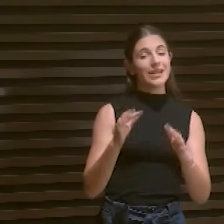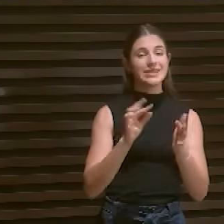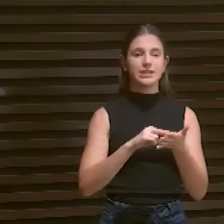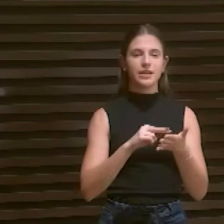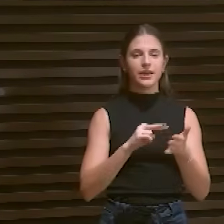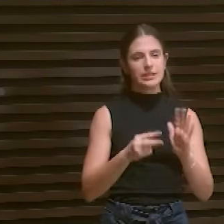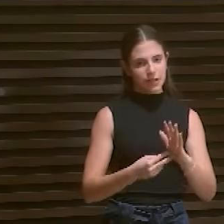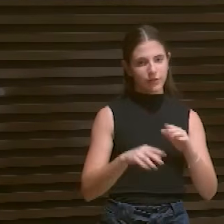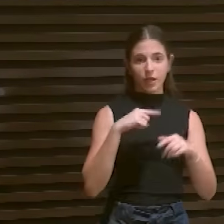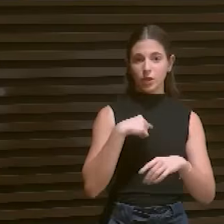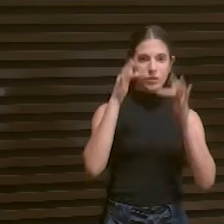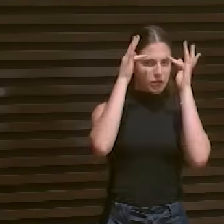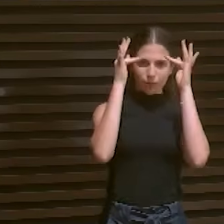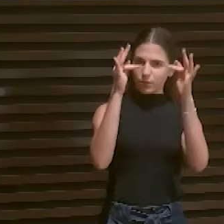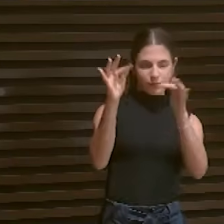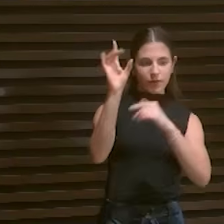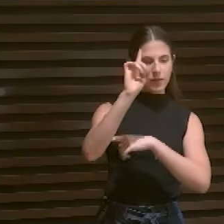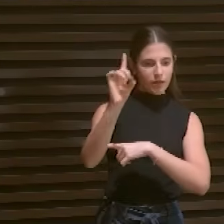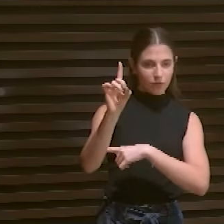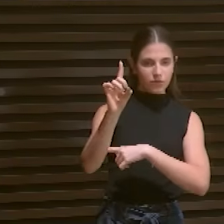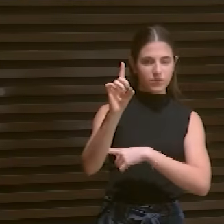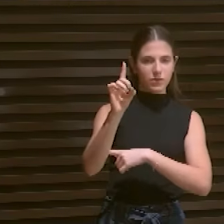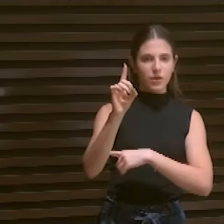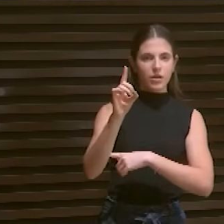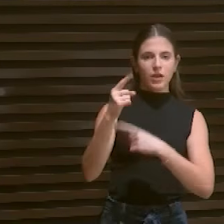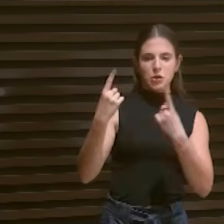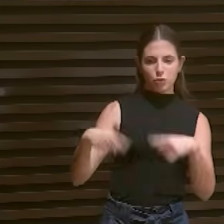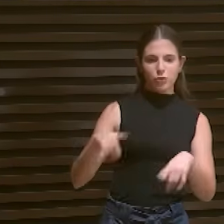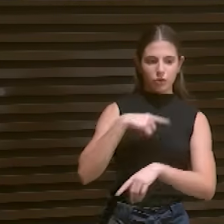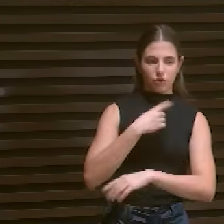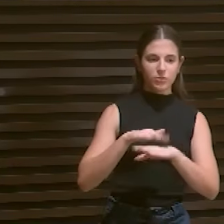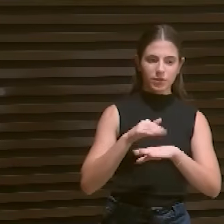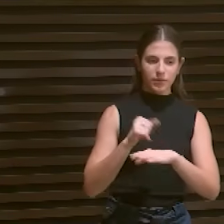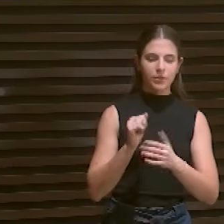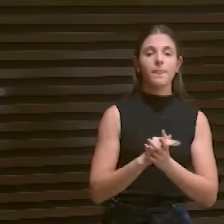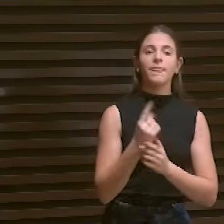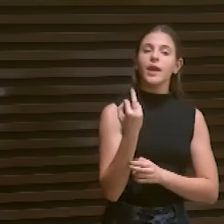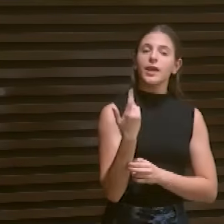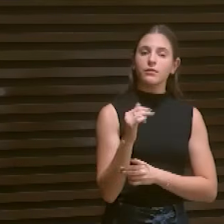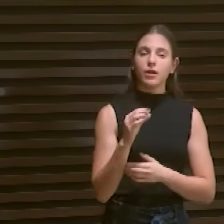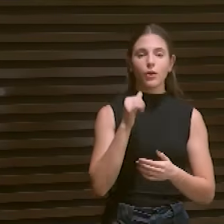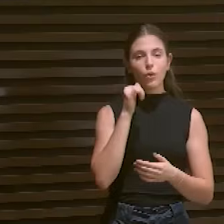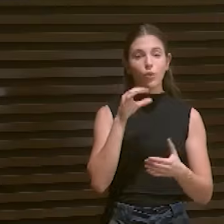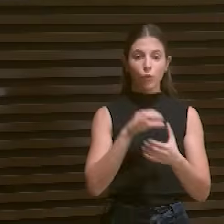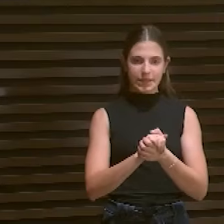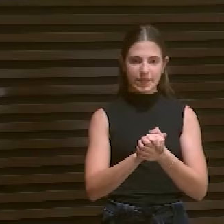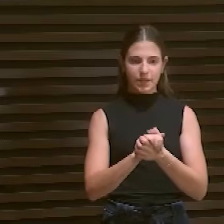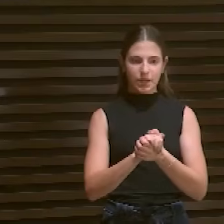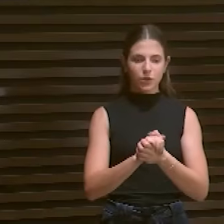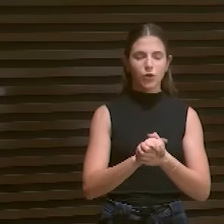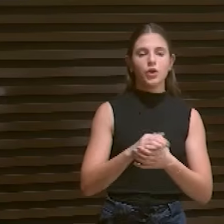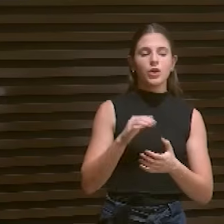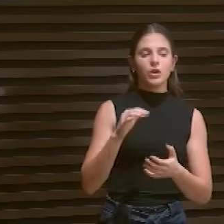e desonramos o nosso chamado. É como um casamento. O adultério não altera o estado